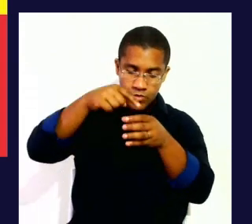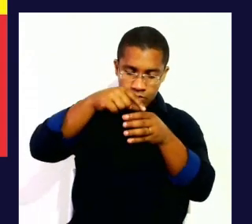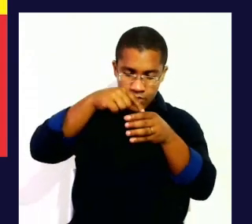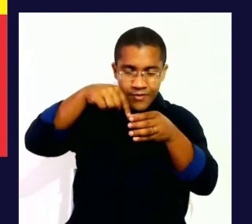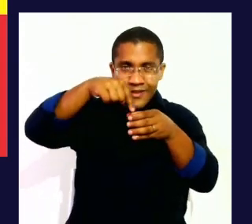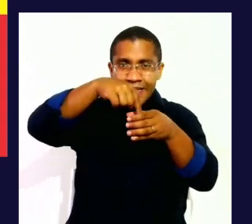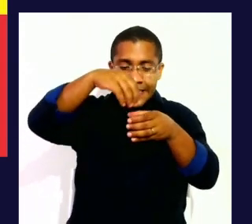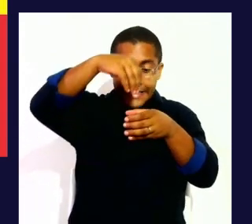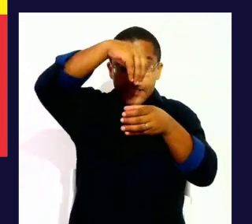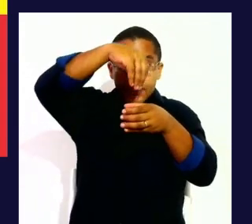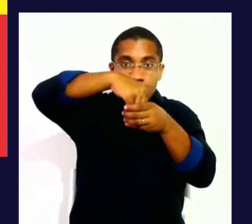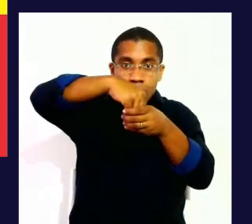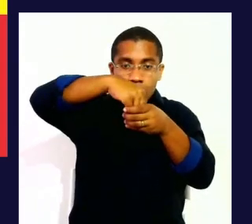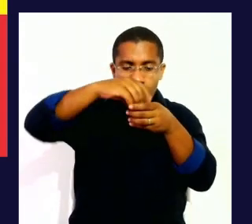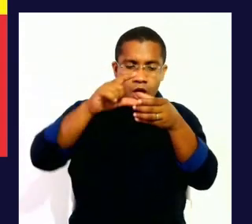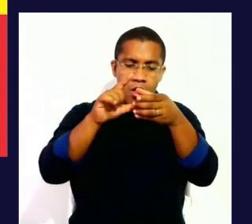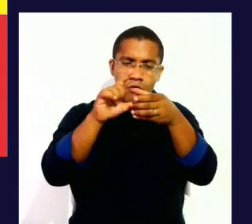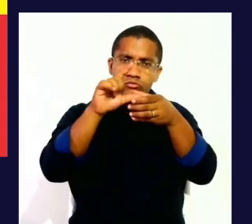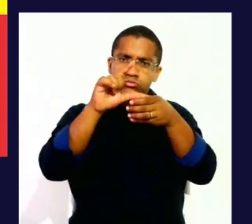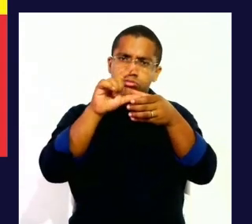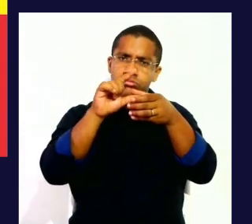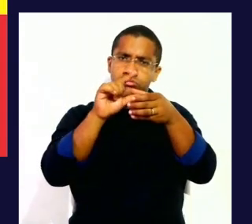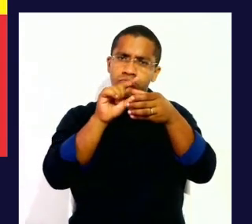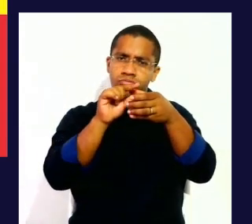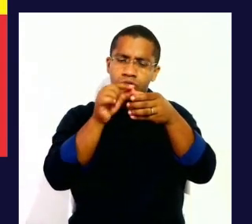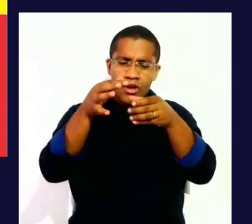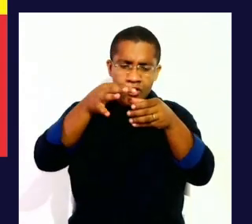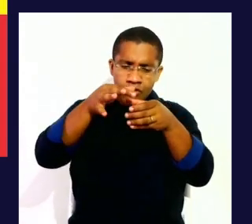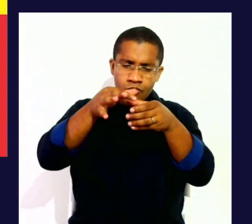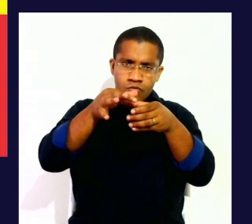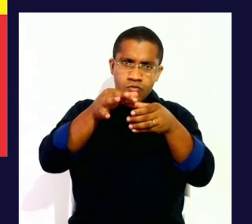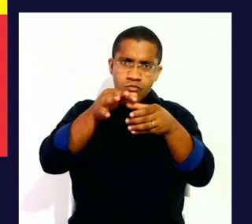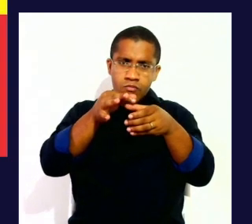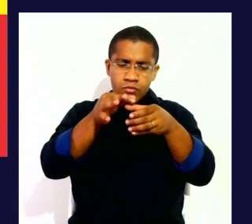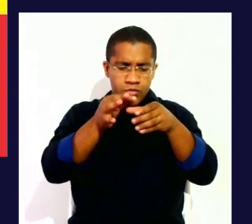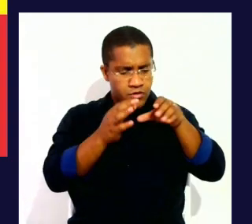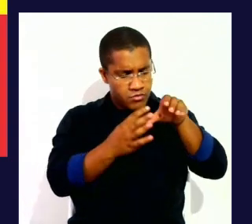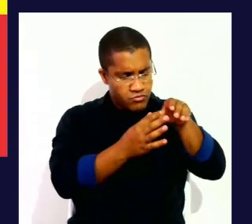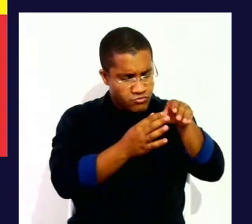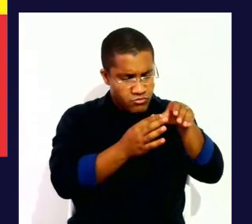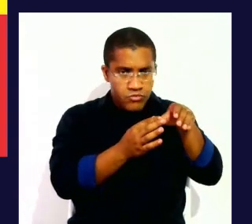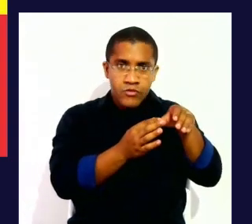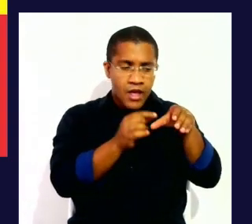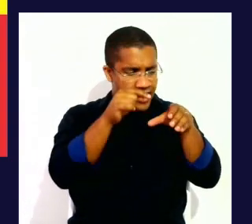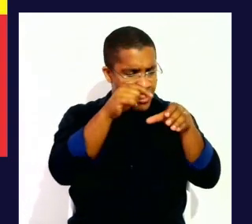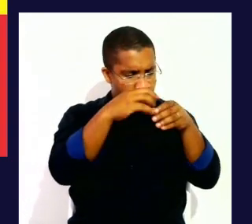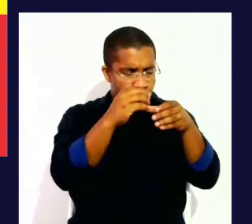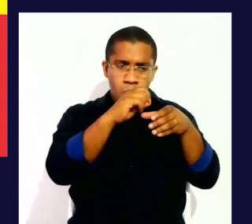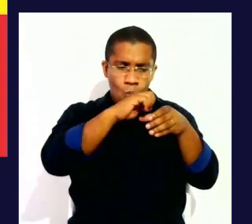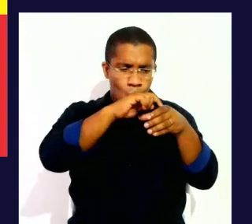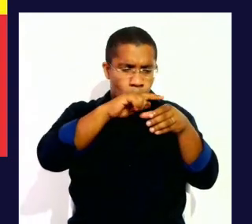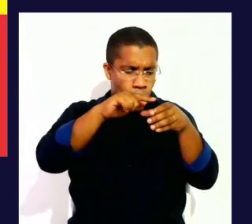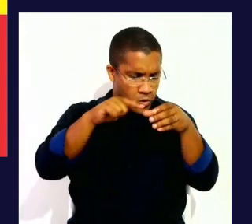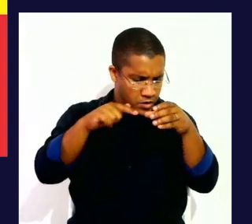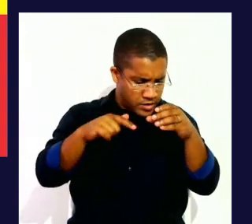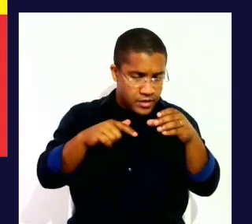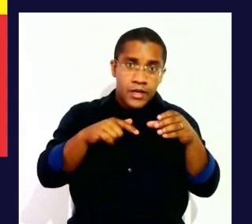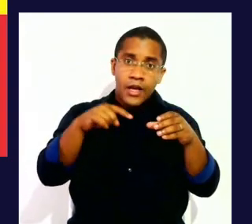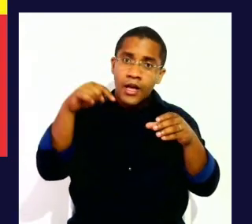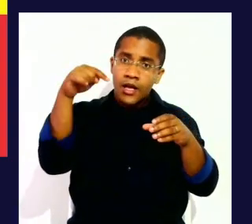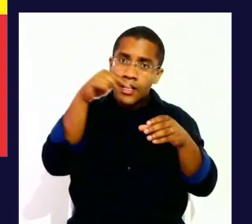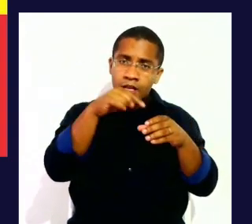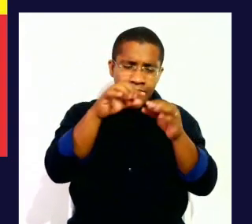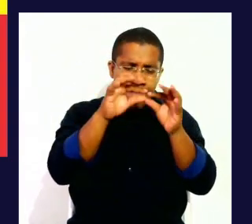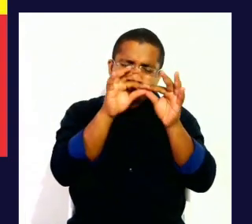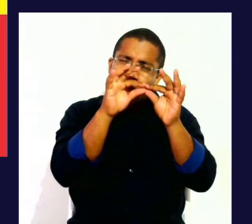óssea ela vai diminuir substancialmente e vai desenvolver, na realidade, ossos ocos,